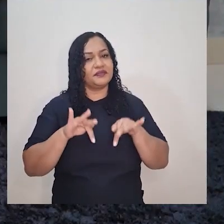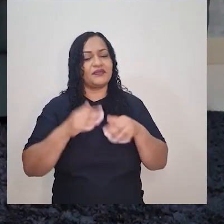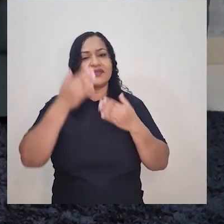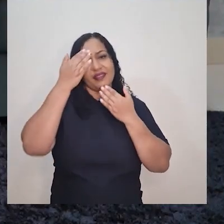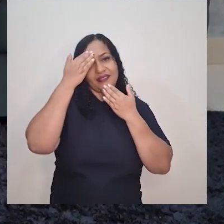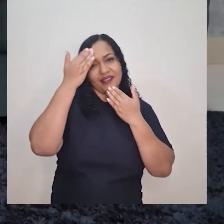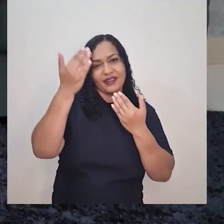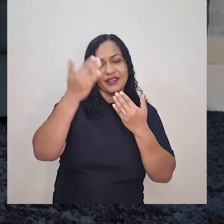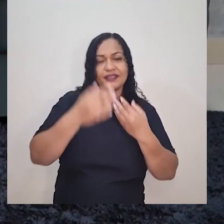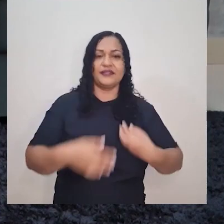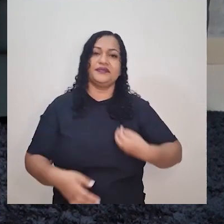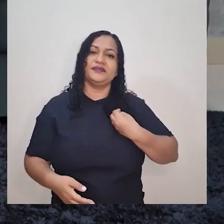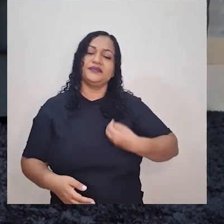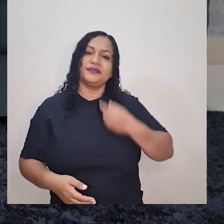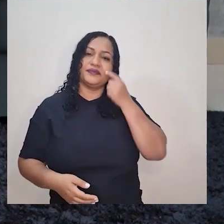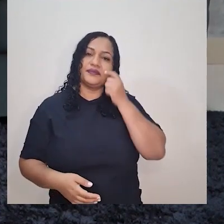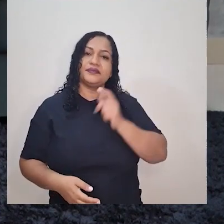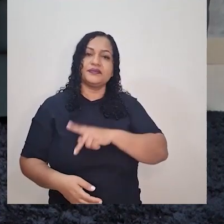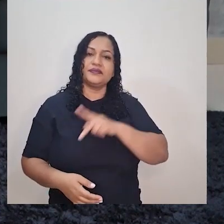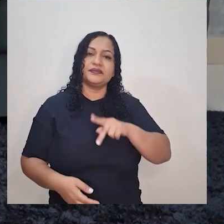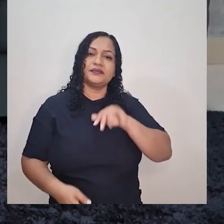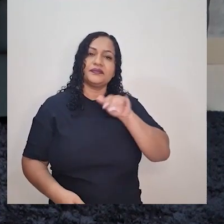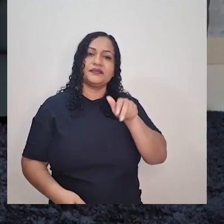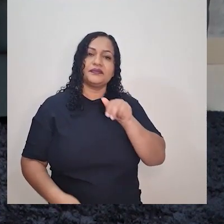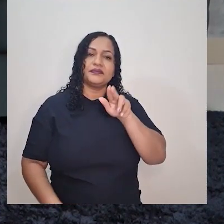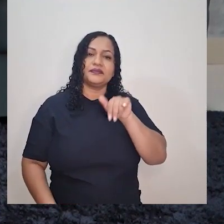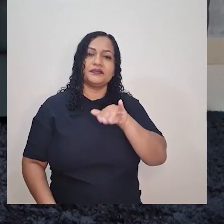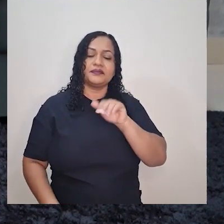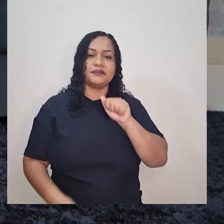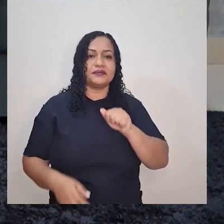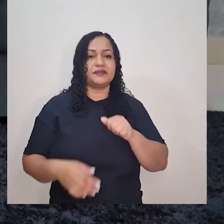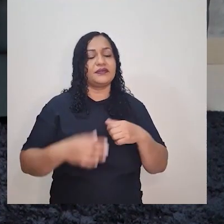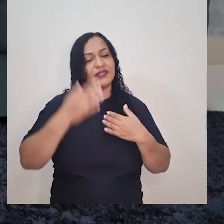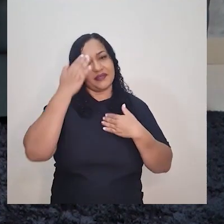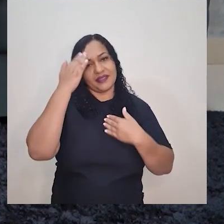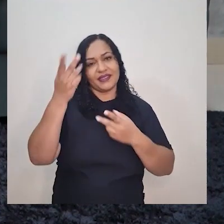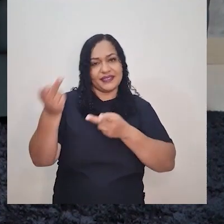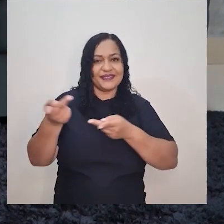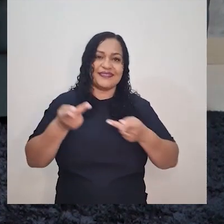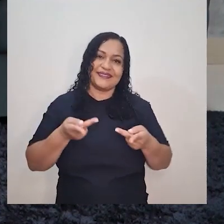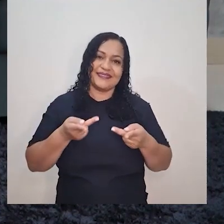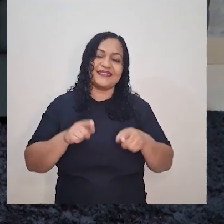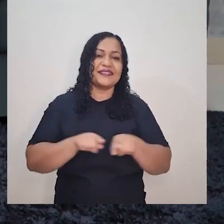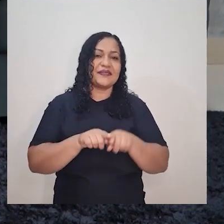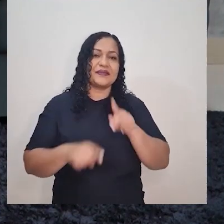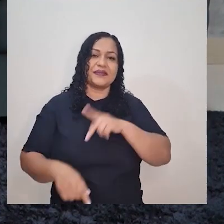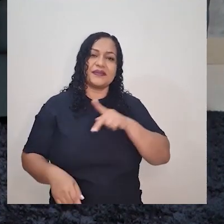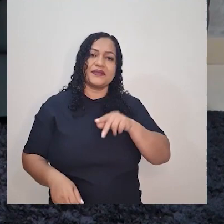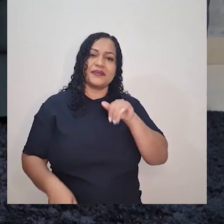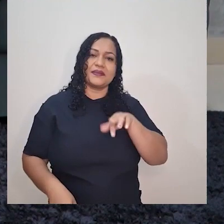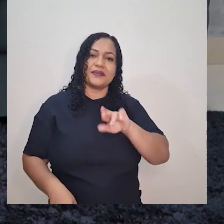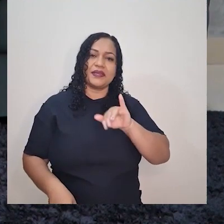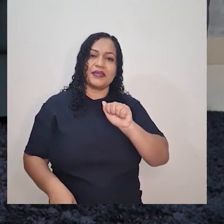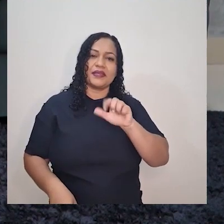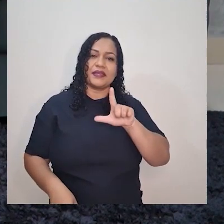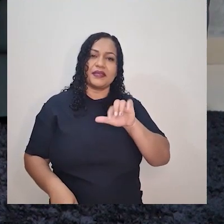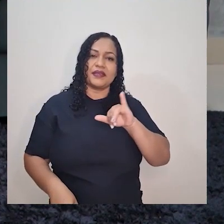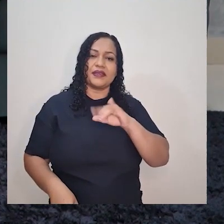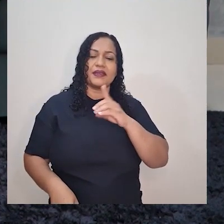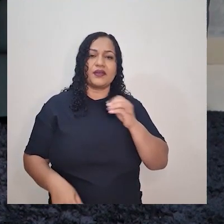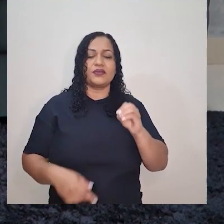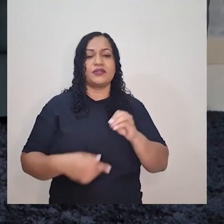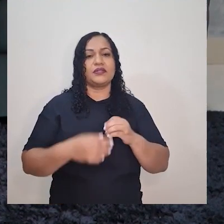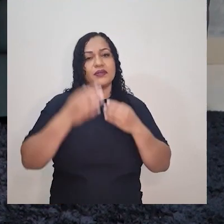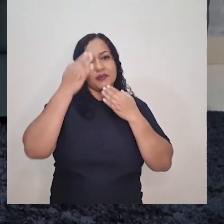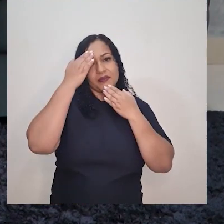Agradeço imensamente a presença da professora Janaína Pimenta. E eu que agradeço o convite. Da professora Maria Cláudia. Eu que